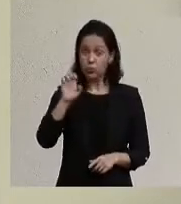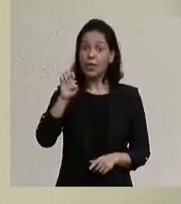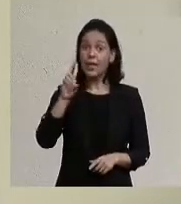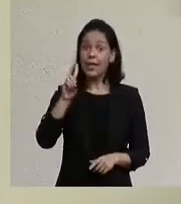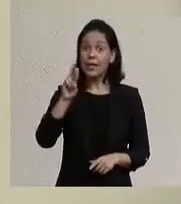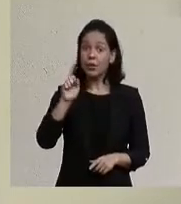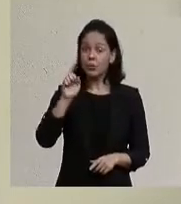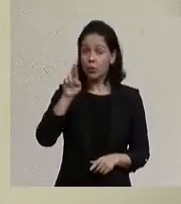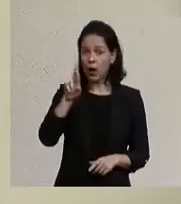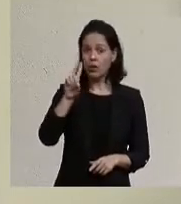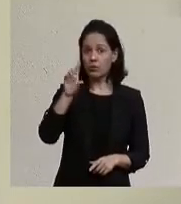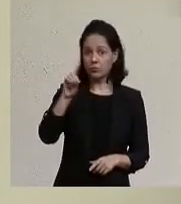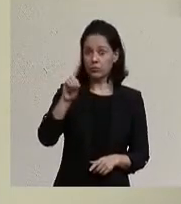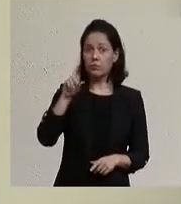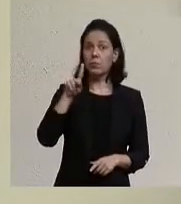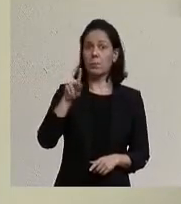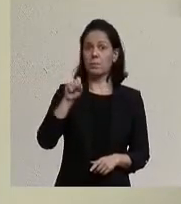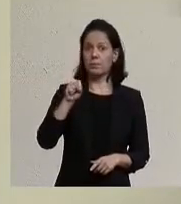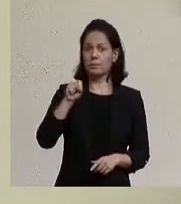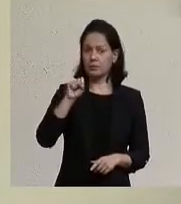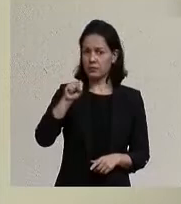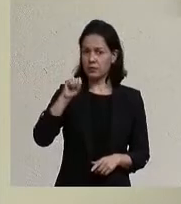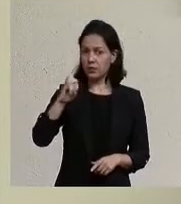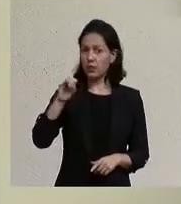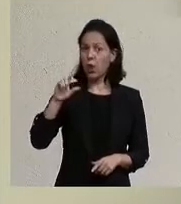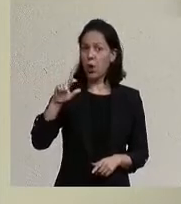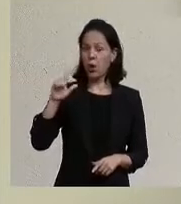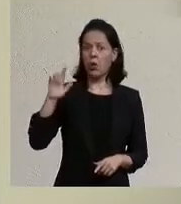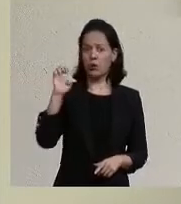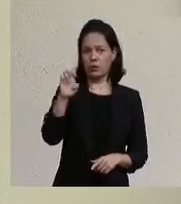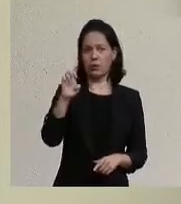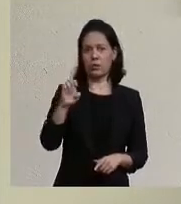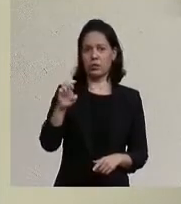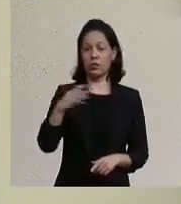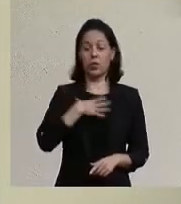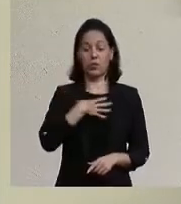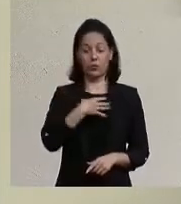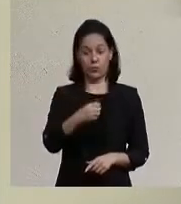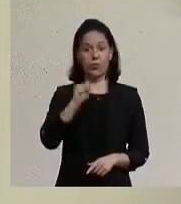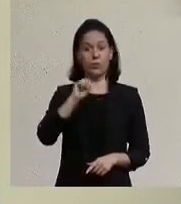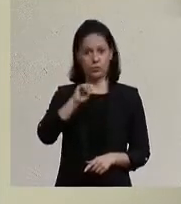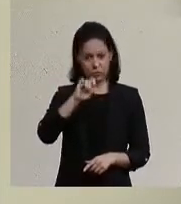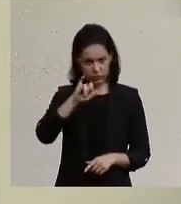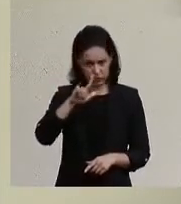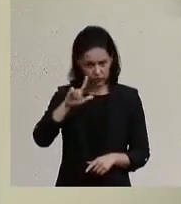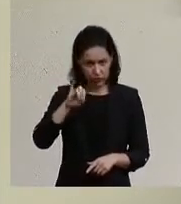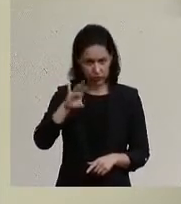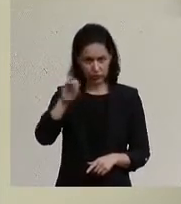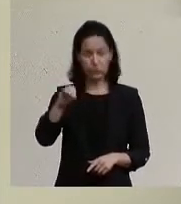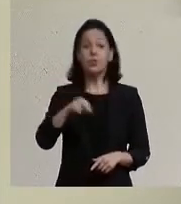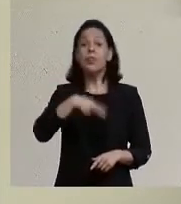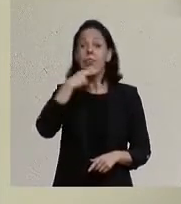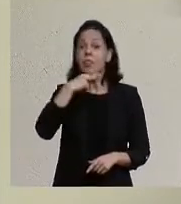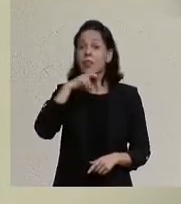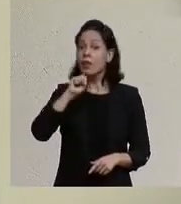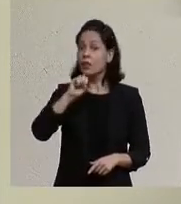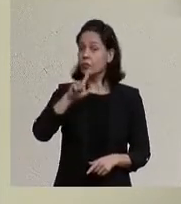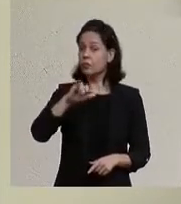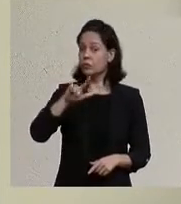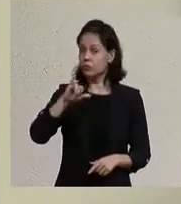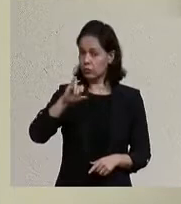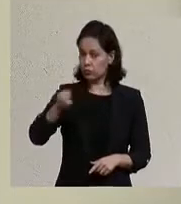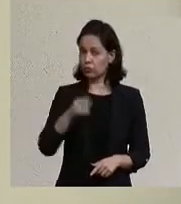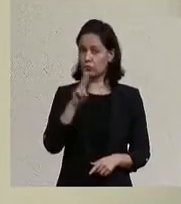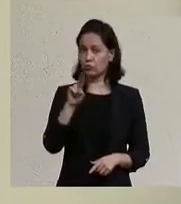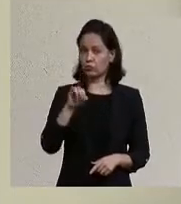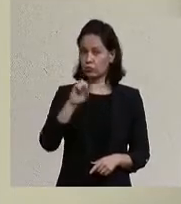coneglian peccioli peccioly Filho de Silvio peccioli e neto de Silvio peccioly